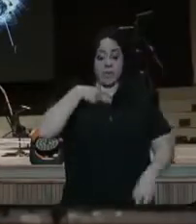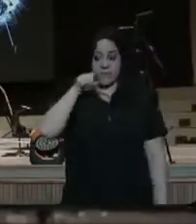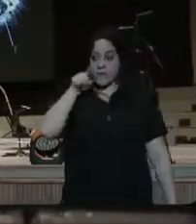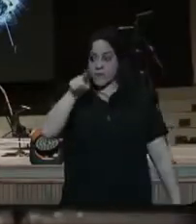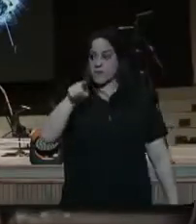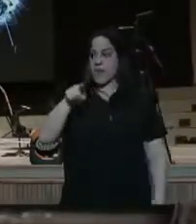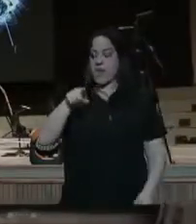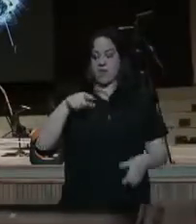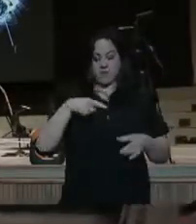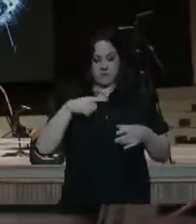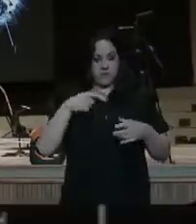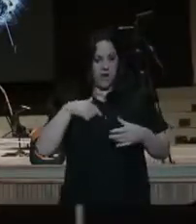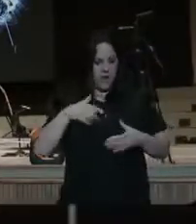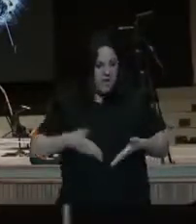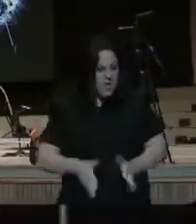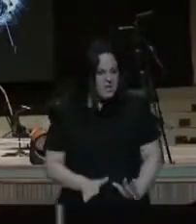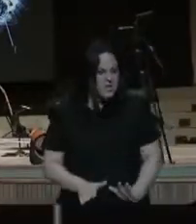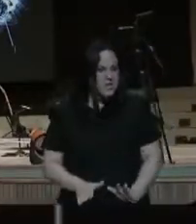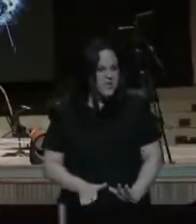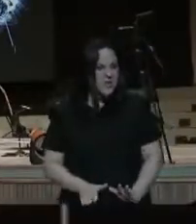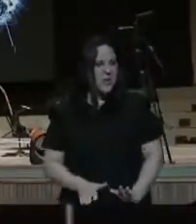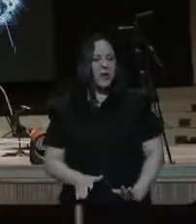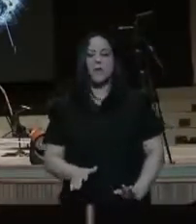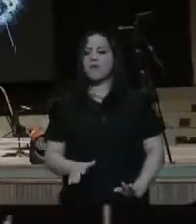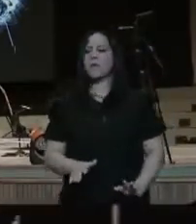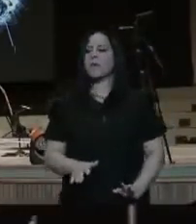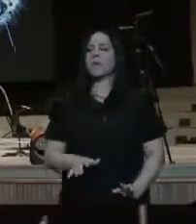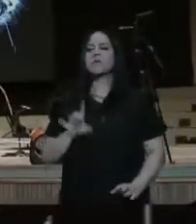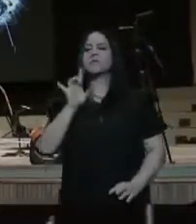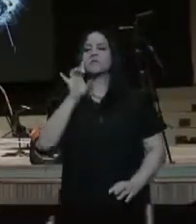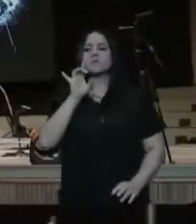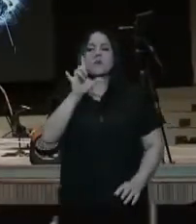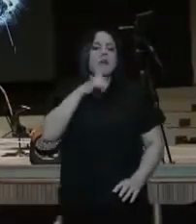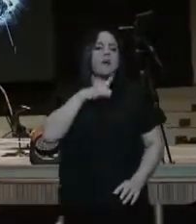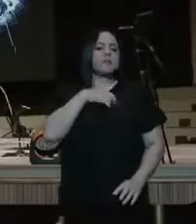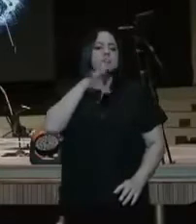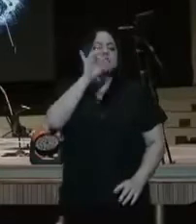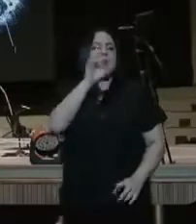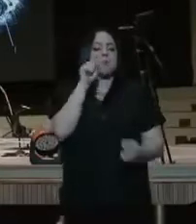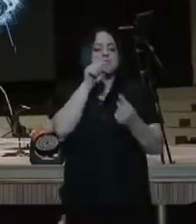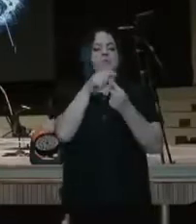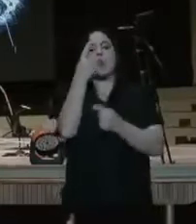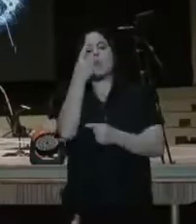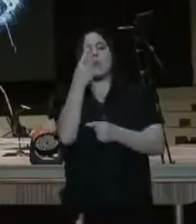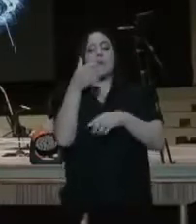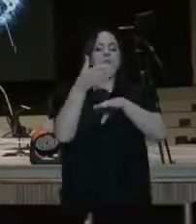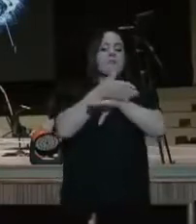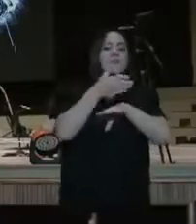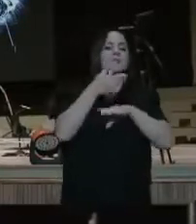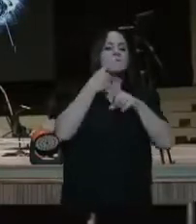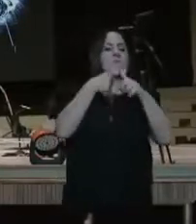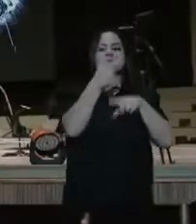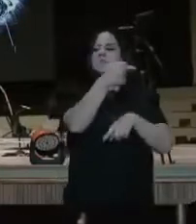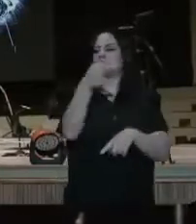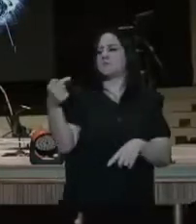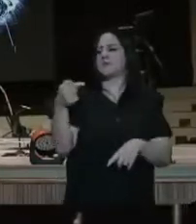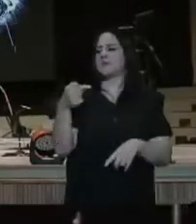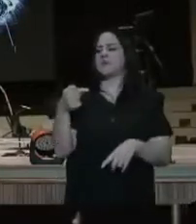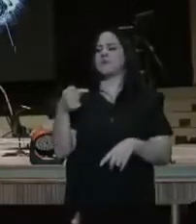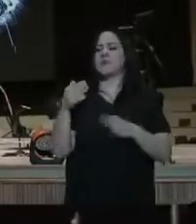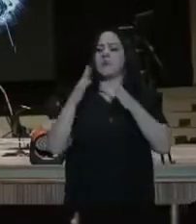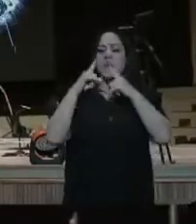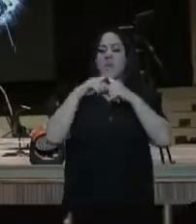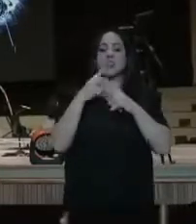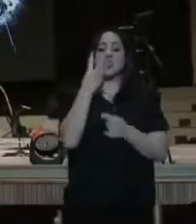nós não fomos feitos pra ver uma vez por semana na igreja cantar três músicas da r$2 de